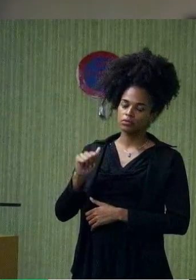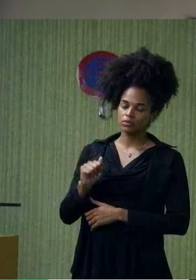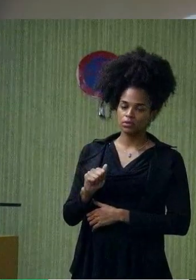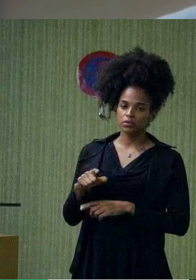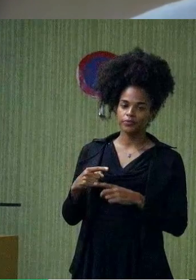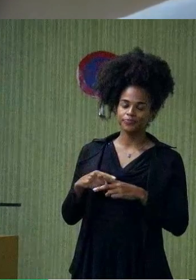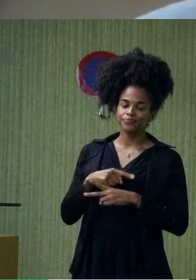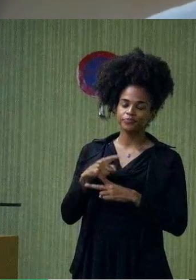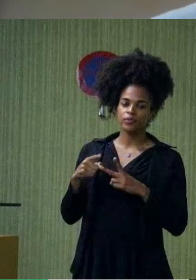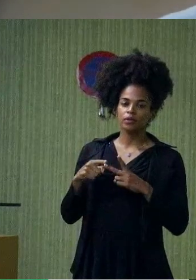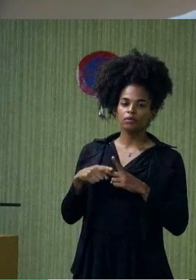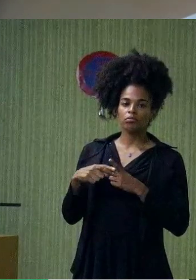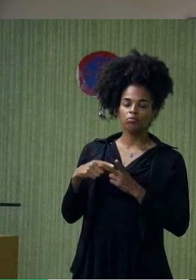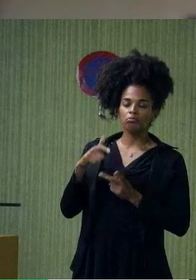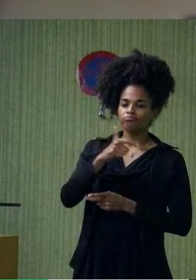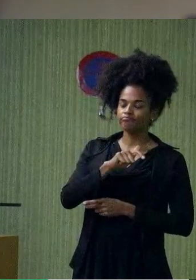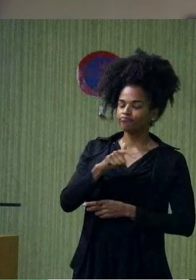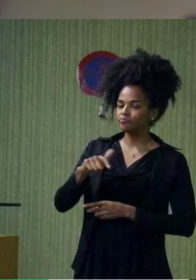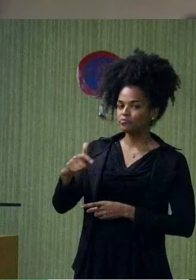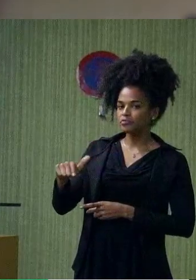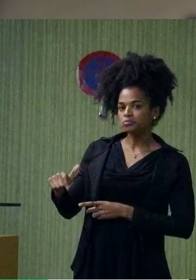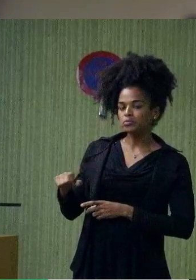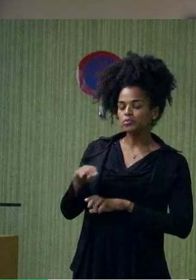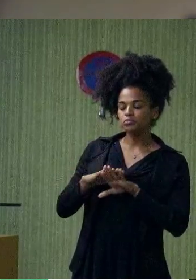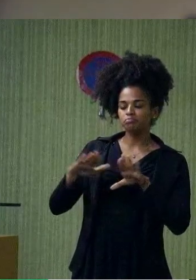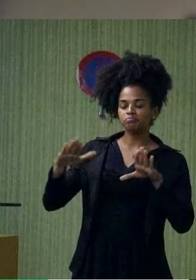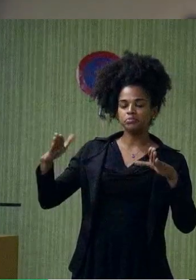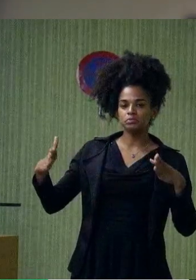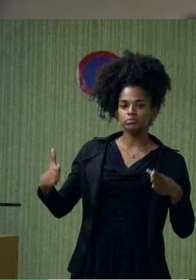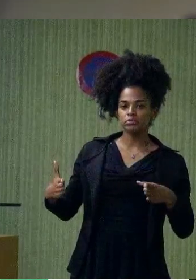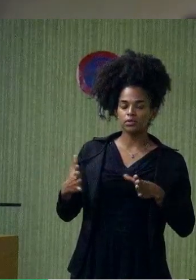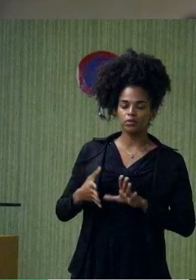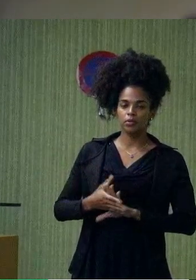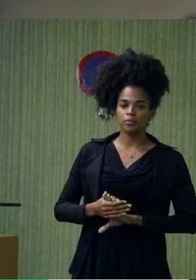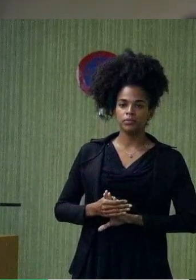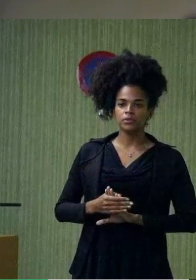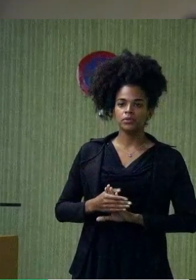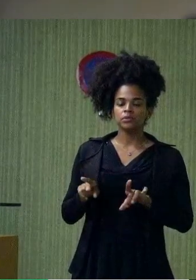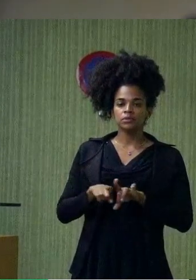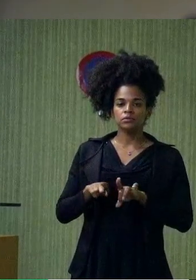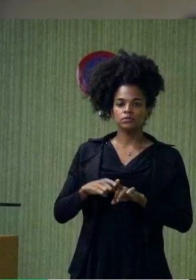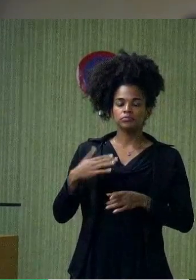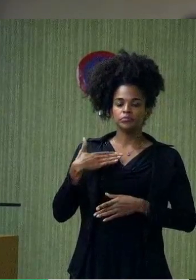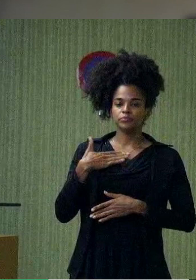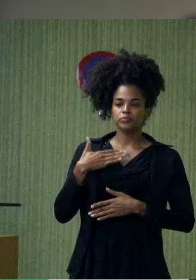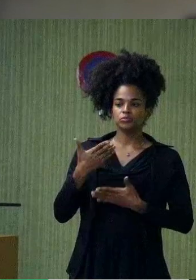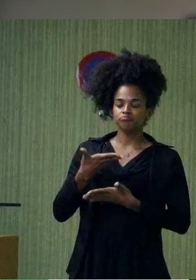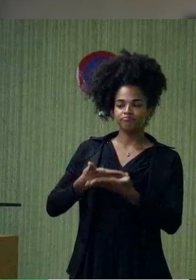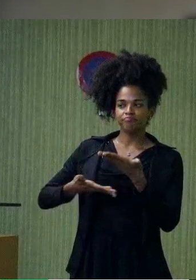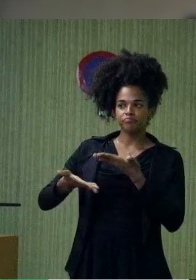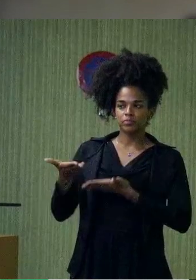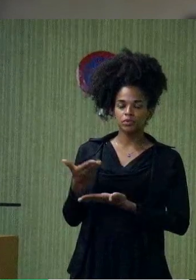Dr Salomão Ismail filho né Eh e gostaria de compartilhar então com vocês nos próximos